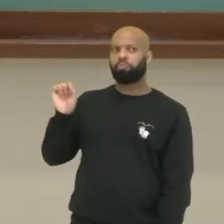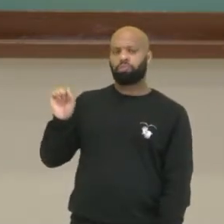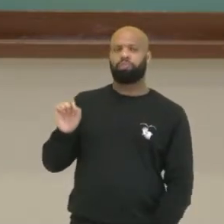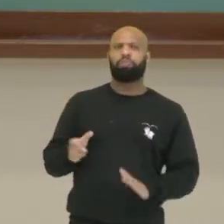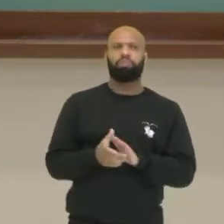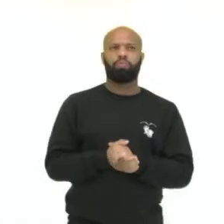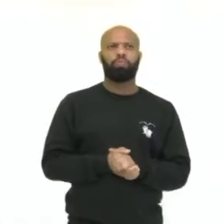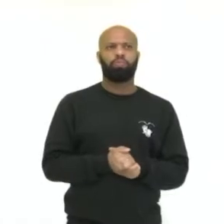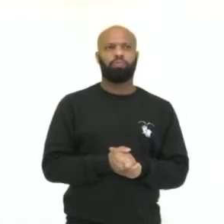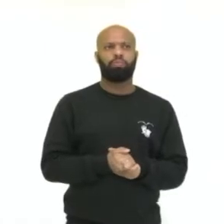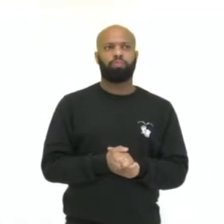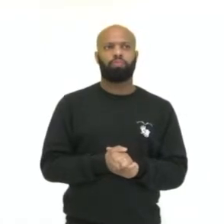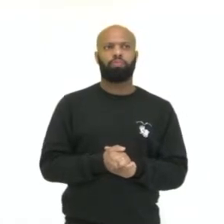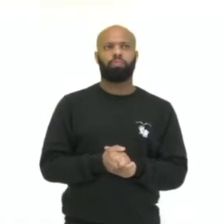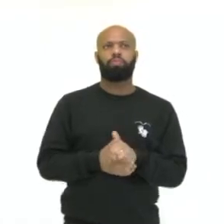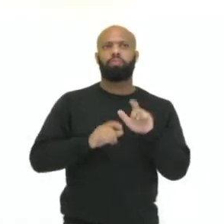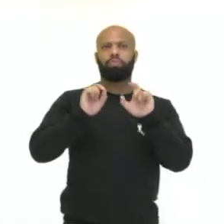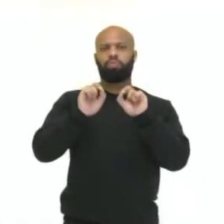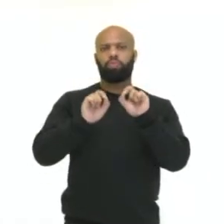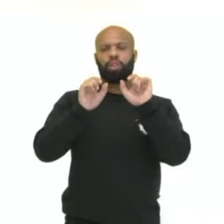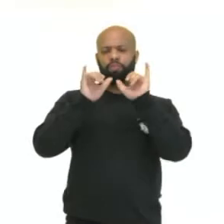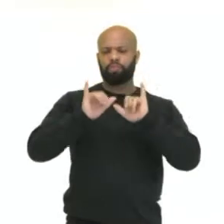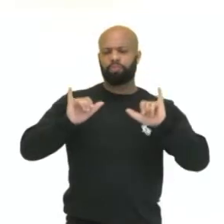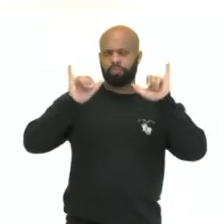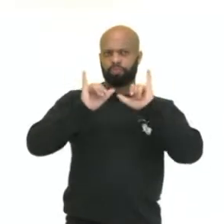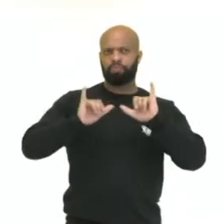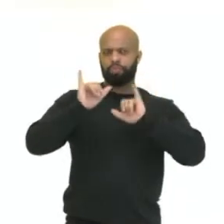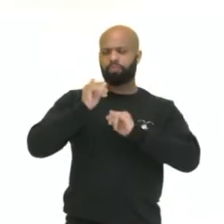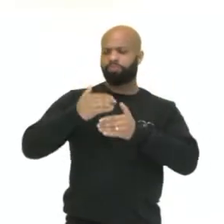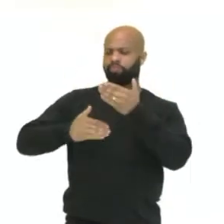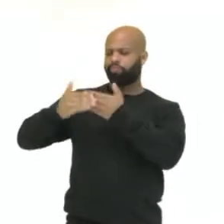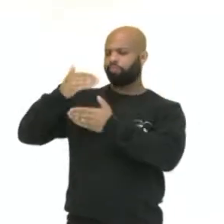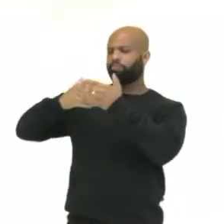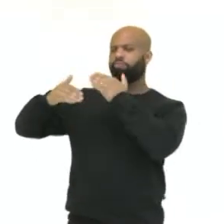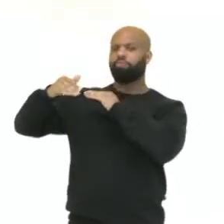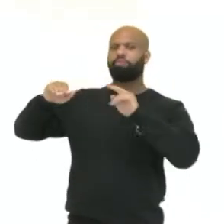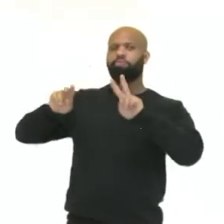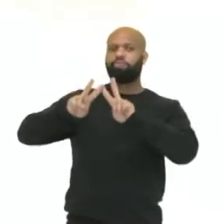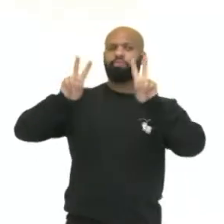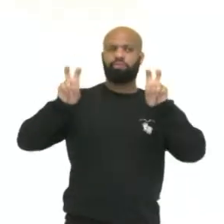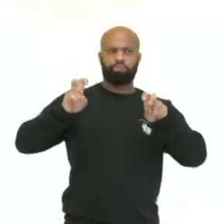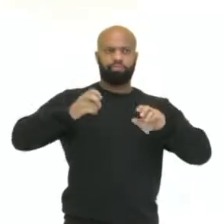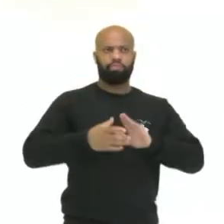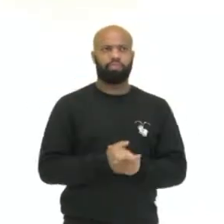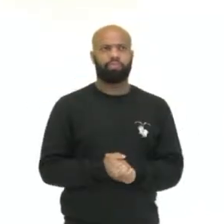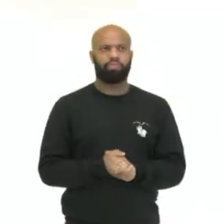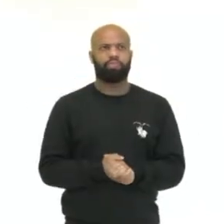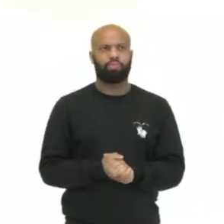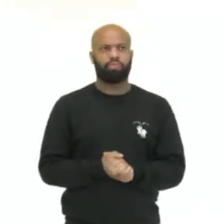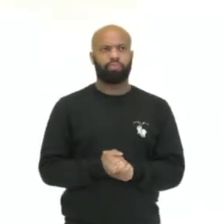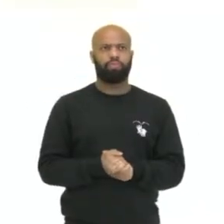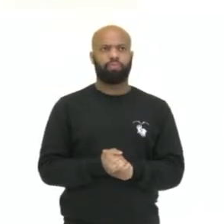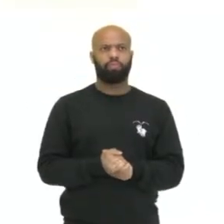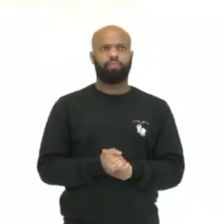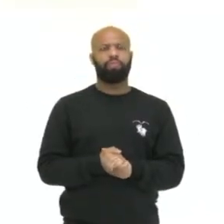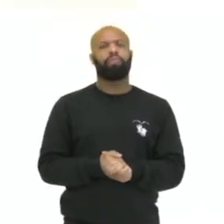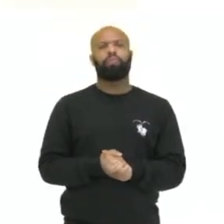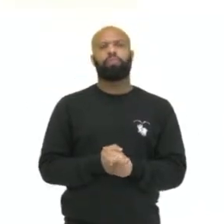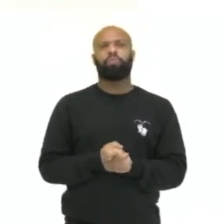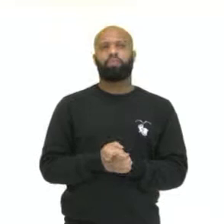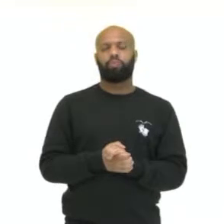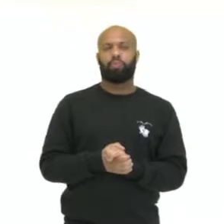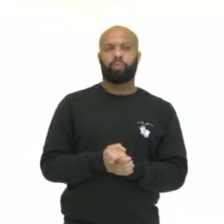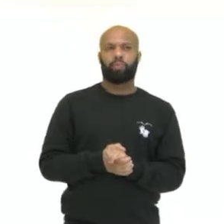É uma propaganda lá antiguinha que fala um pouquinho que comenta a